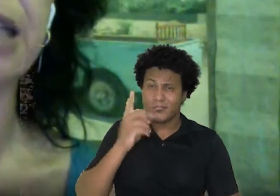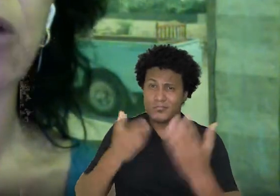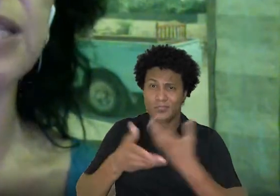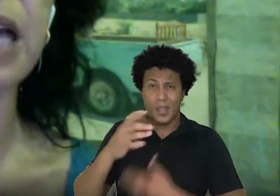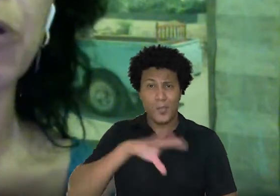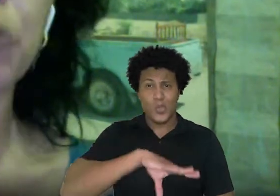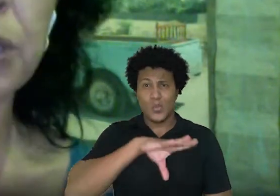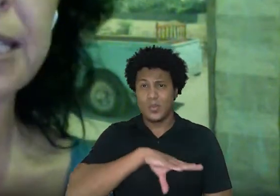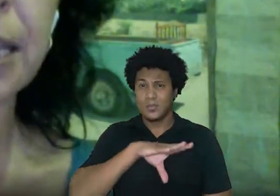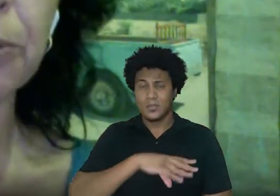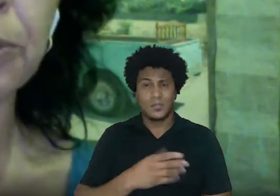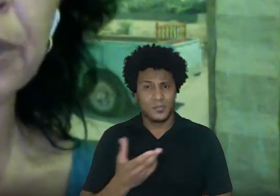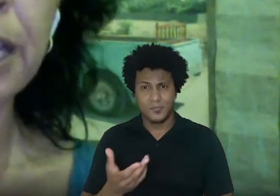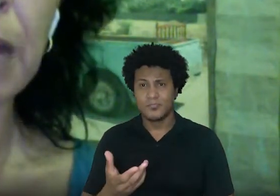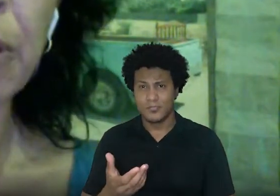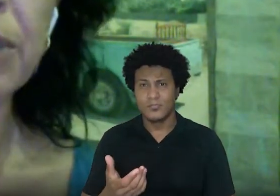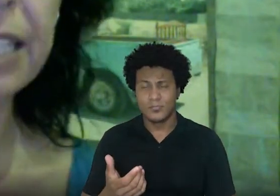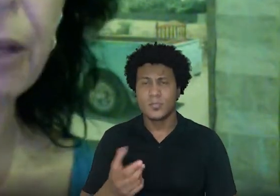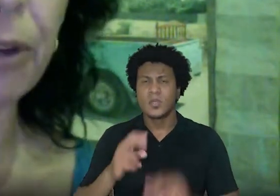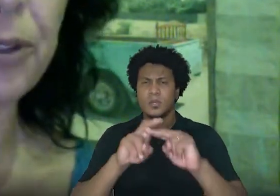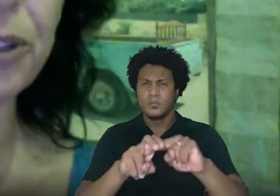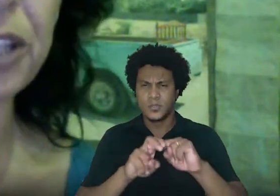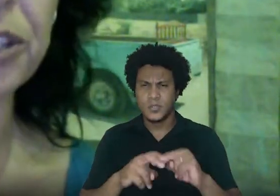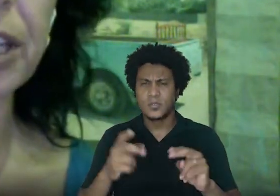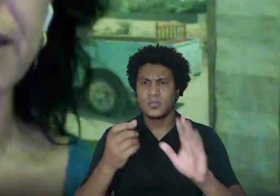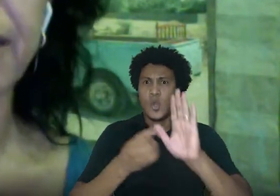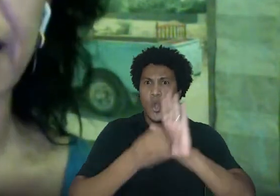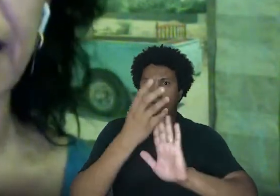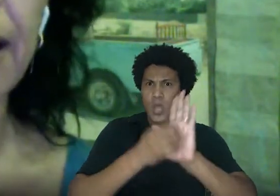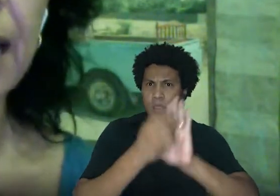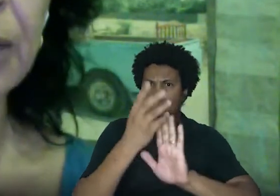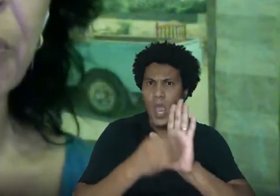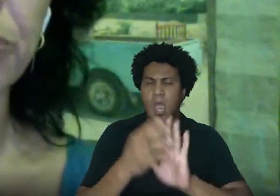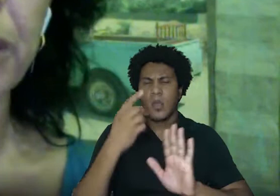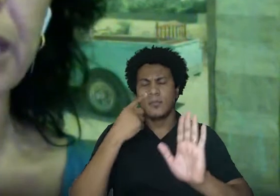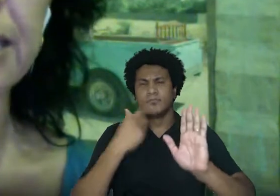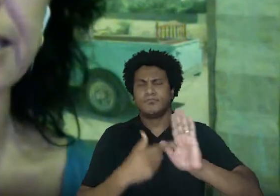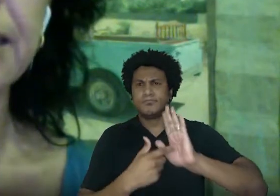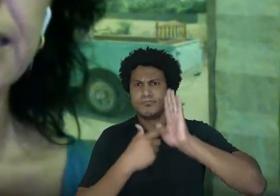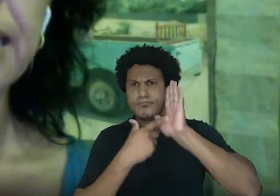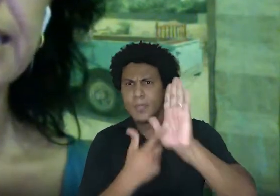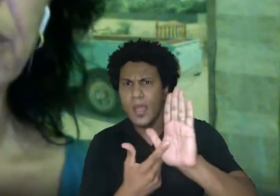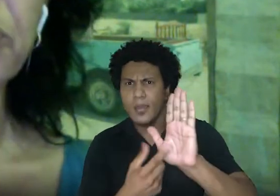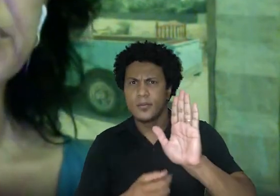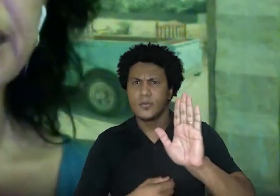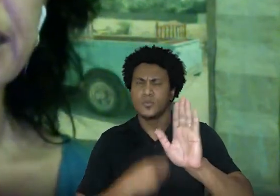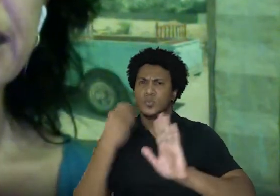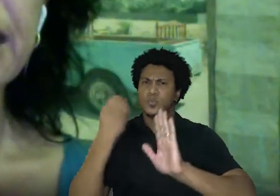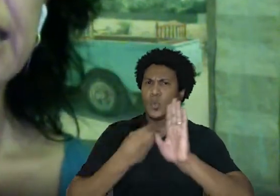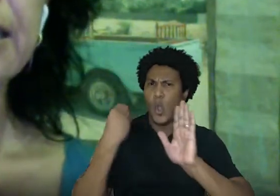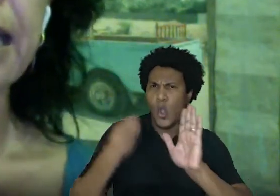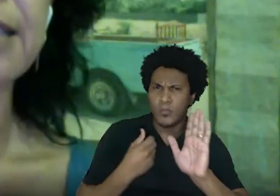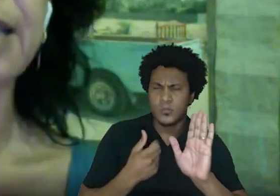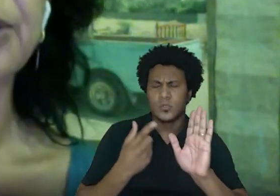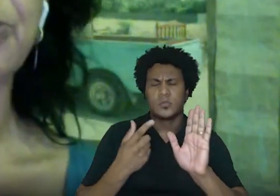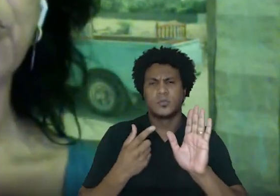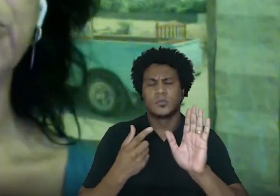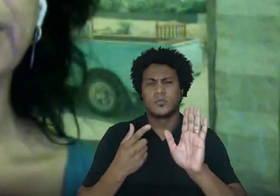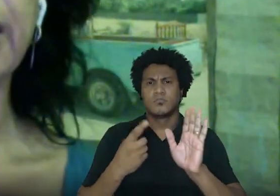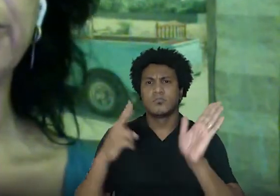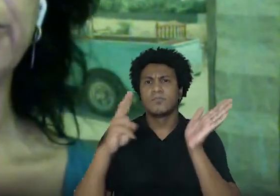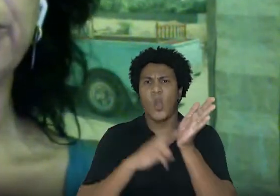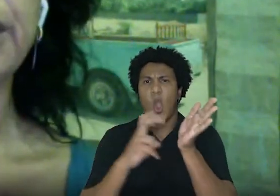e tal. Mas a audiodescrição é uma coisa que está no nosso dia a dia, que é a língua portuguesa. Então, você ter acesso